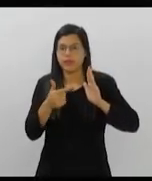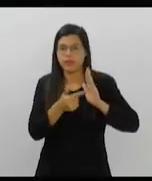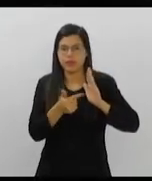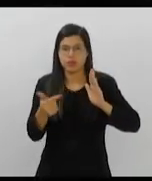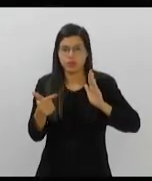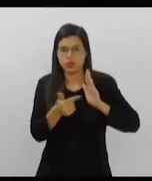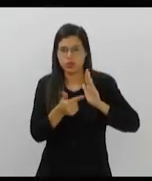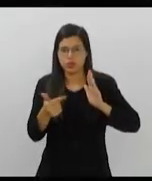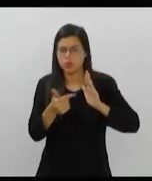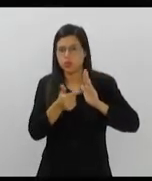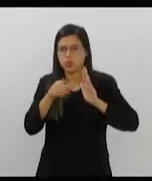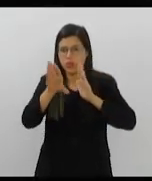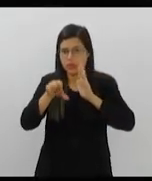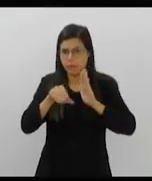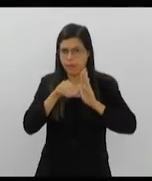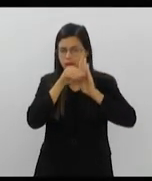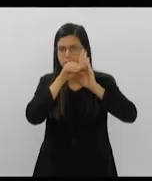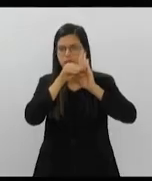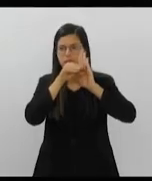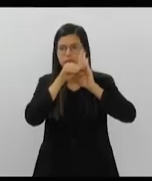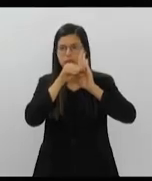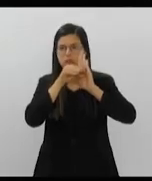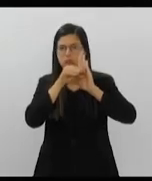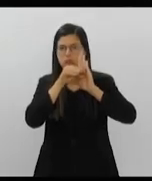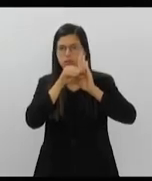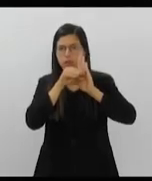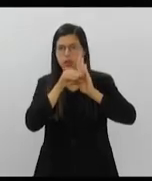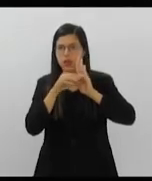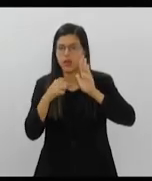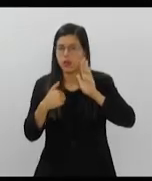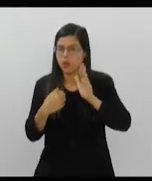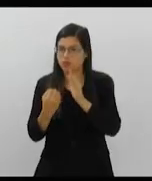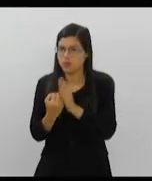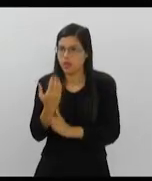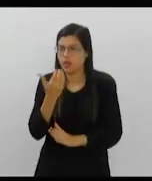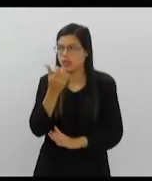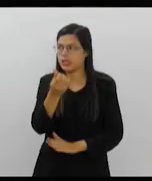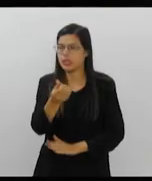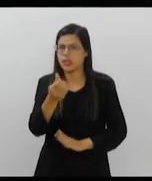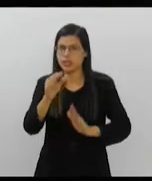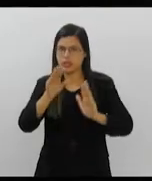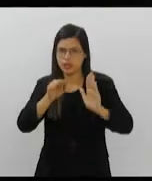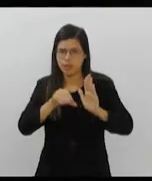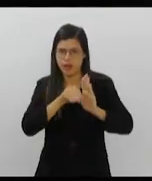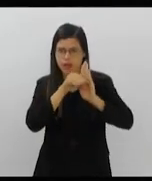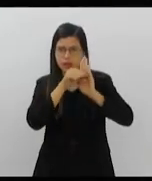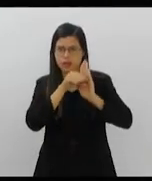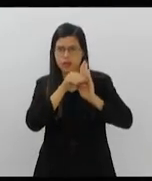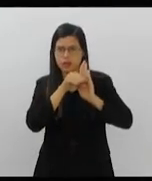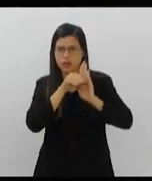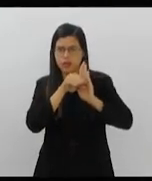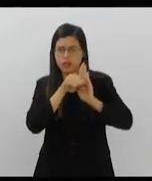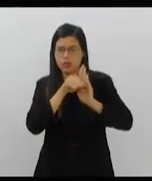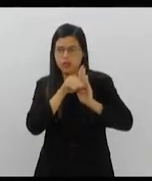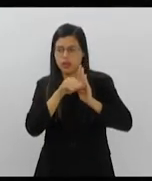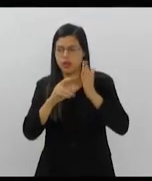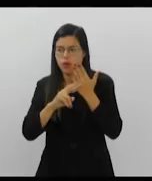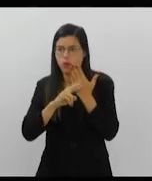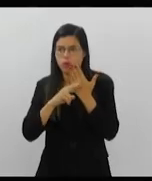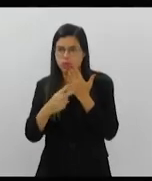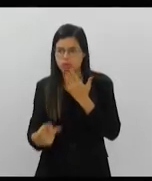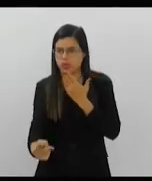22 emendas. Eu fui autor de 6 emendas. E, por via de